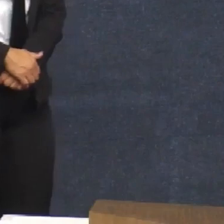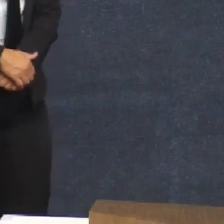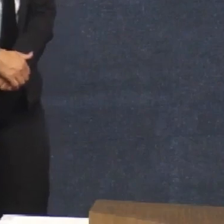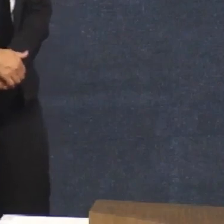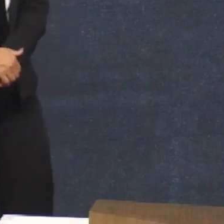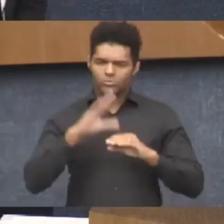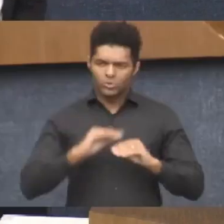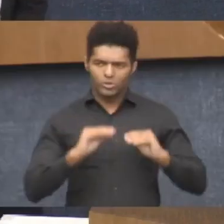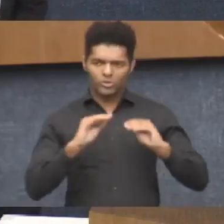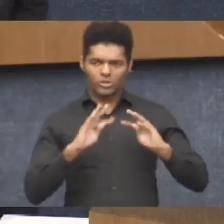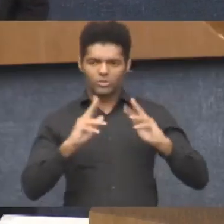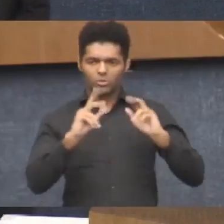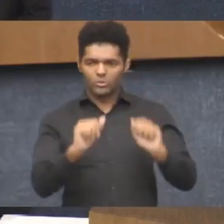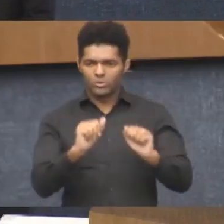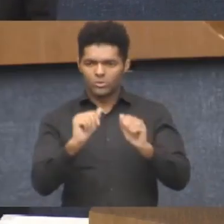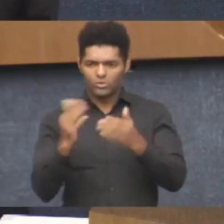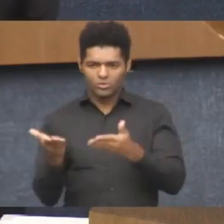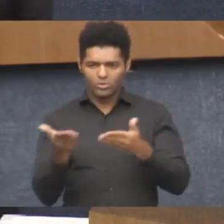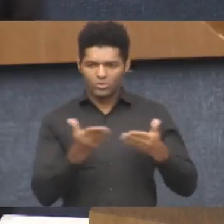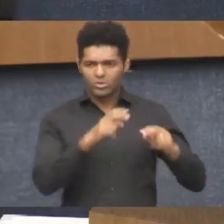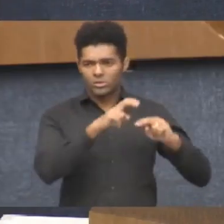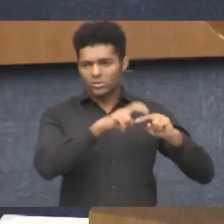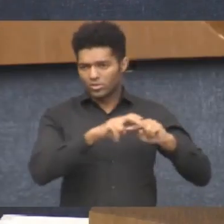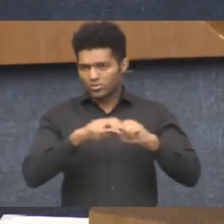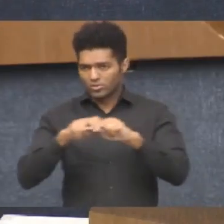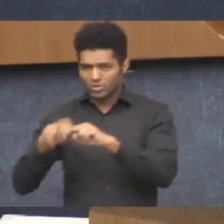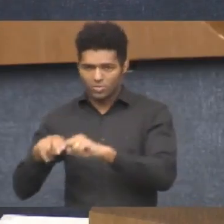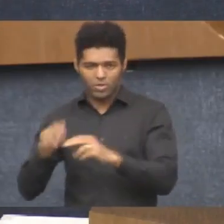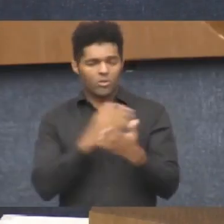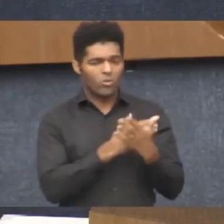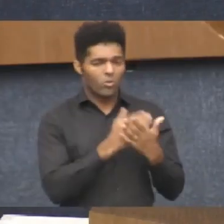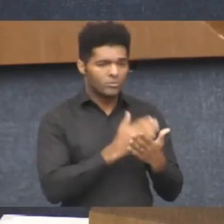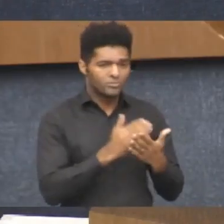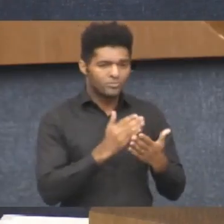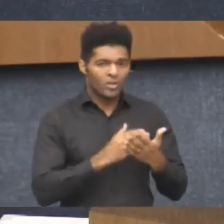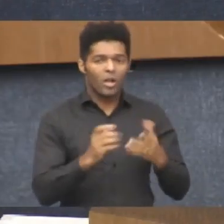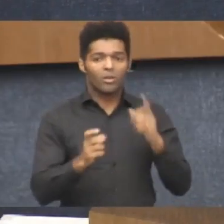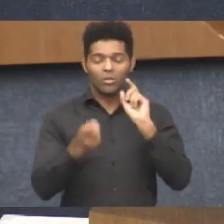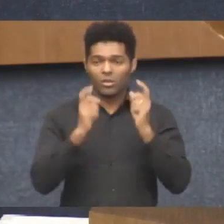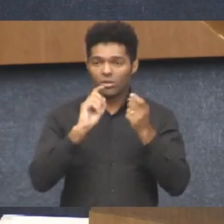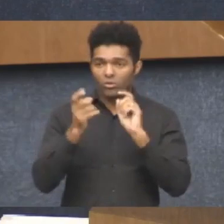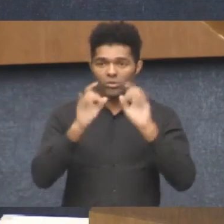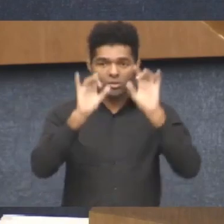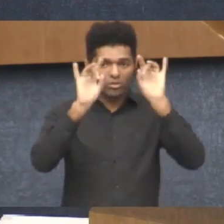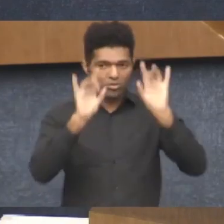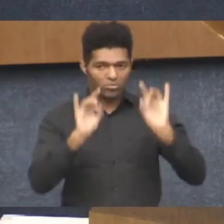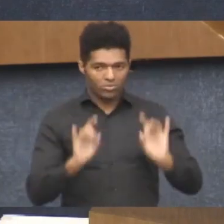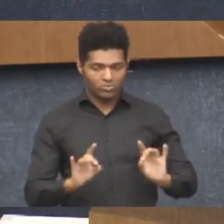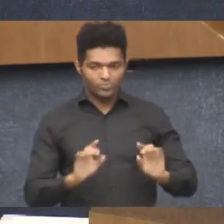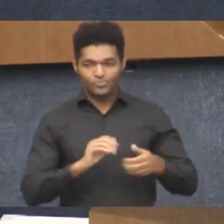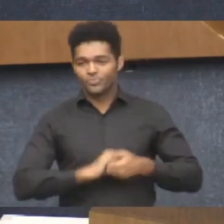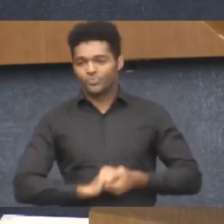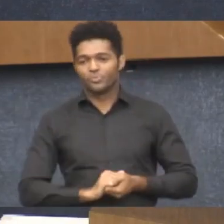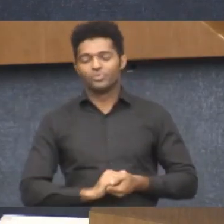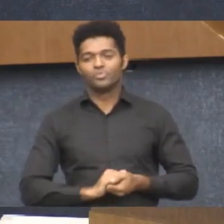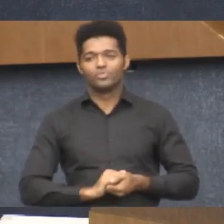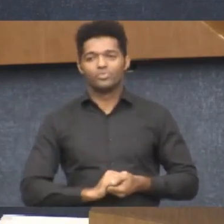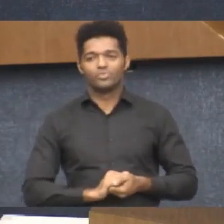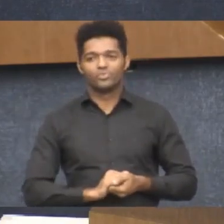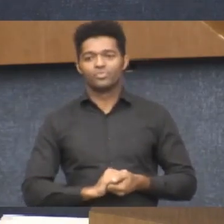Uma boa noite a todos. Convidamos a todos que se assentem para darmos início à nossa solenidade.